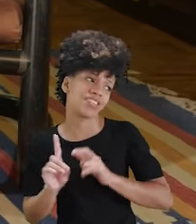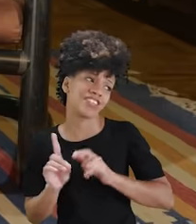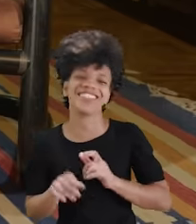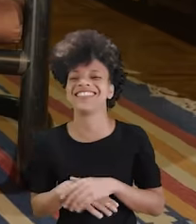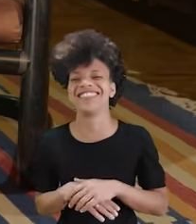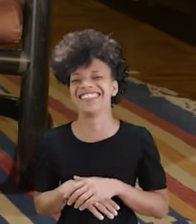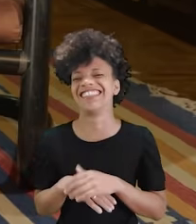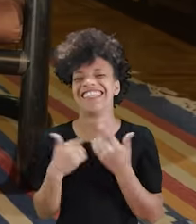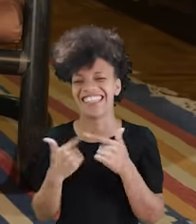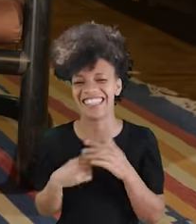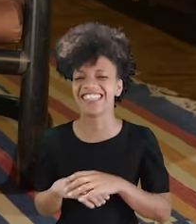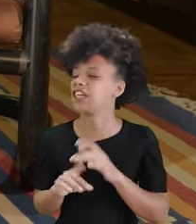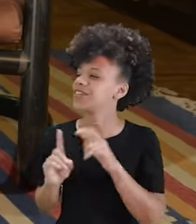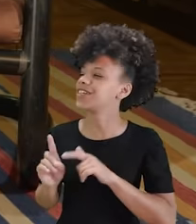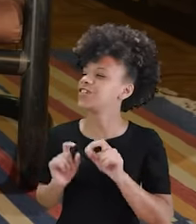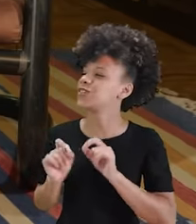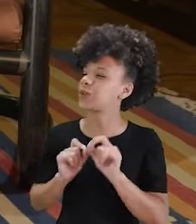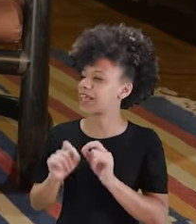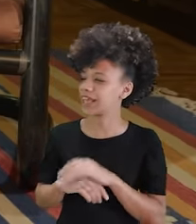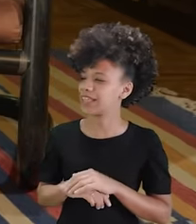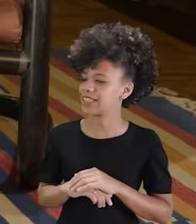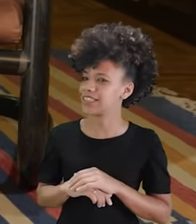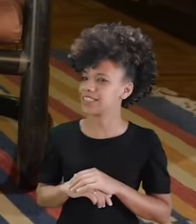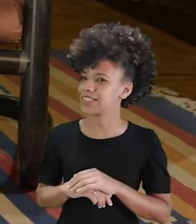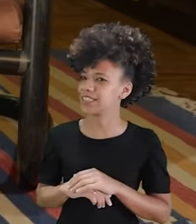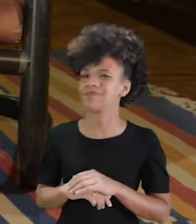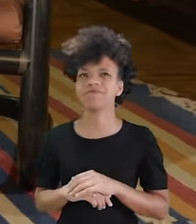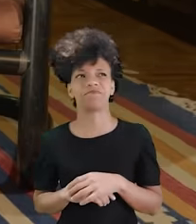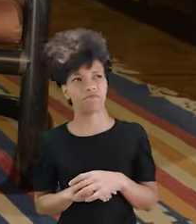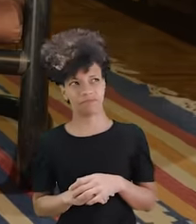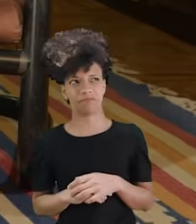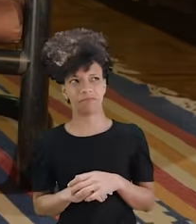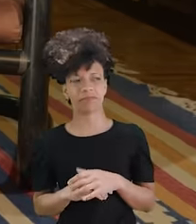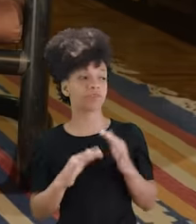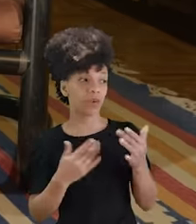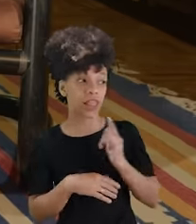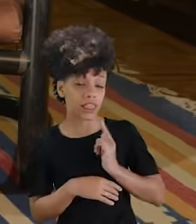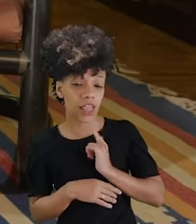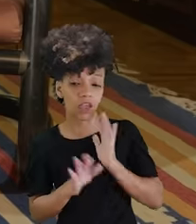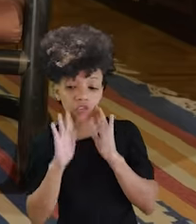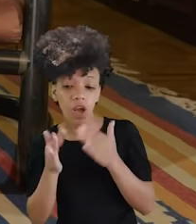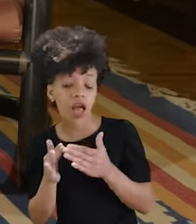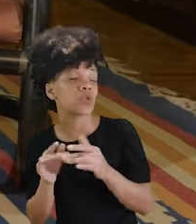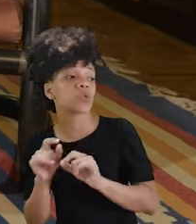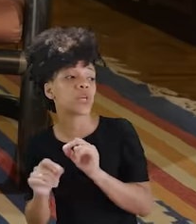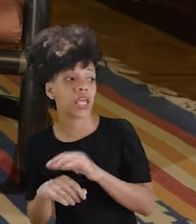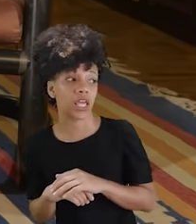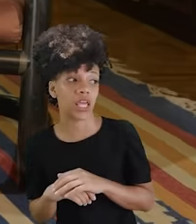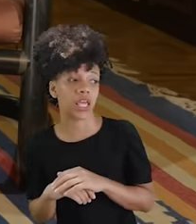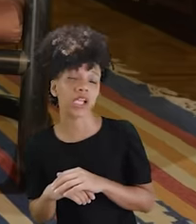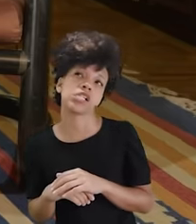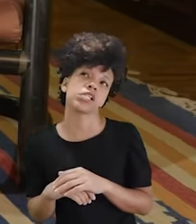acho que são artistas e os artistas geralmente são que e a quando tem assim mais voltado